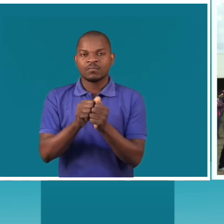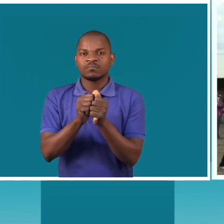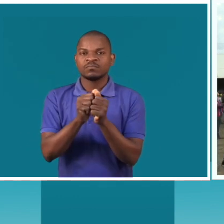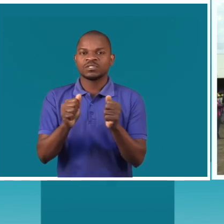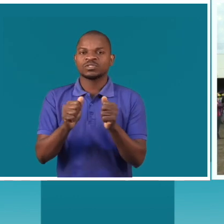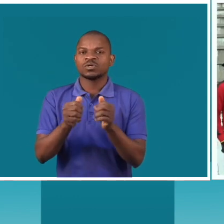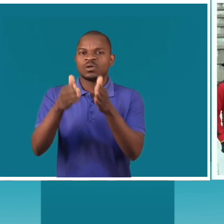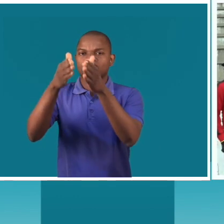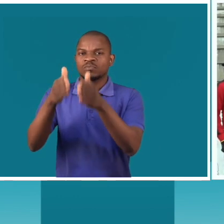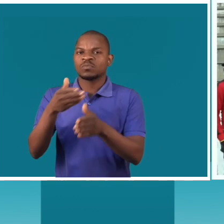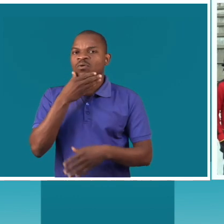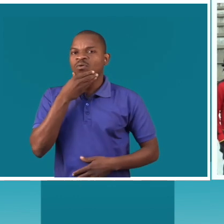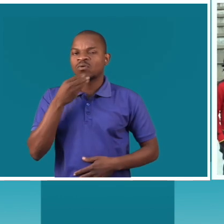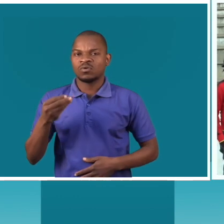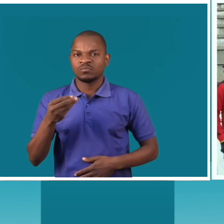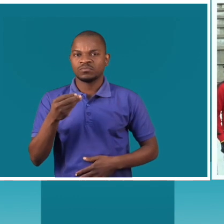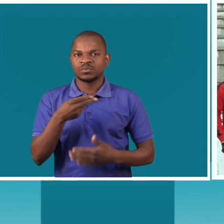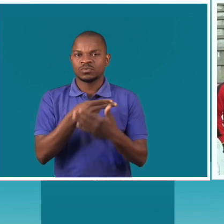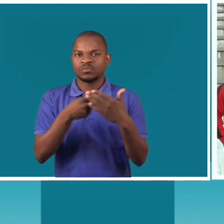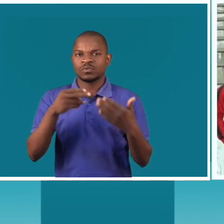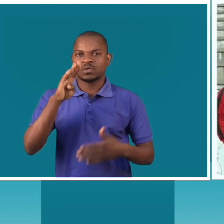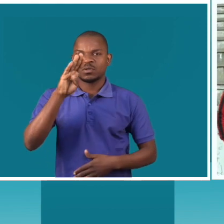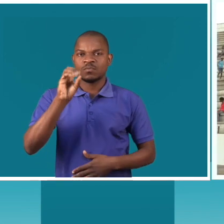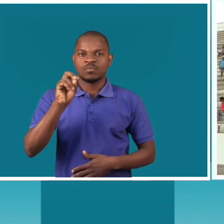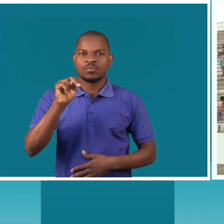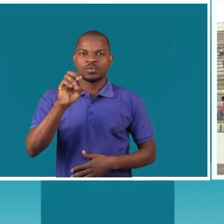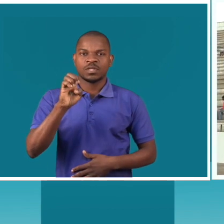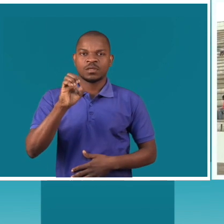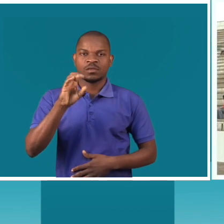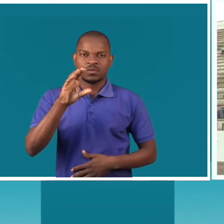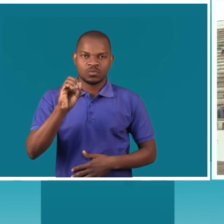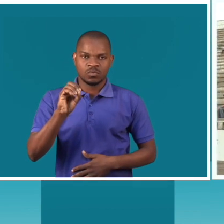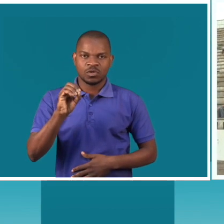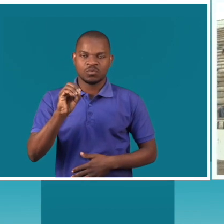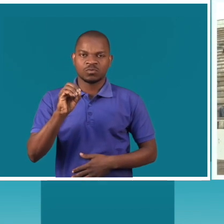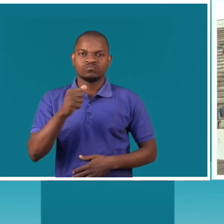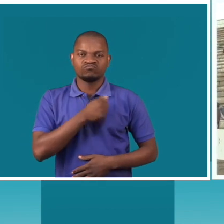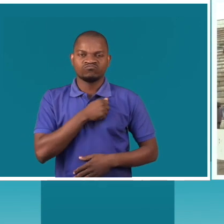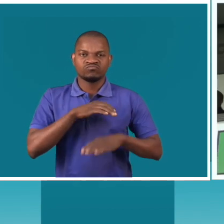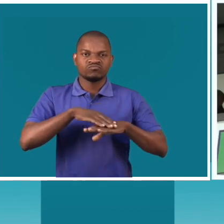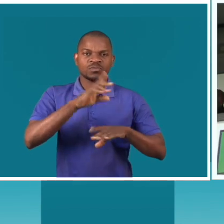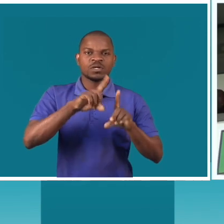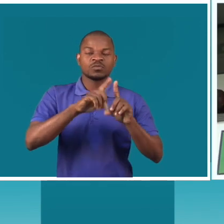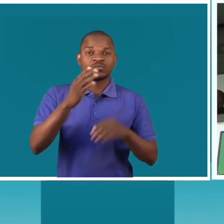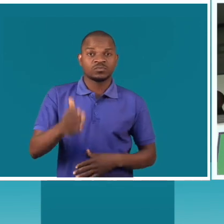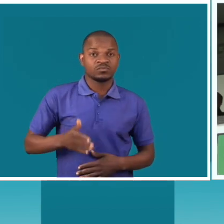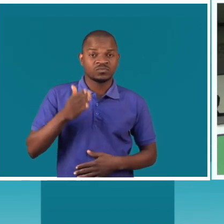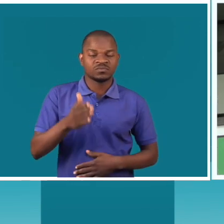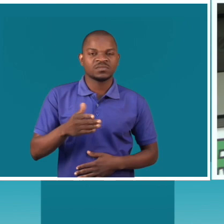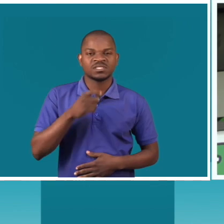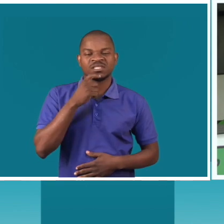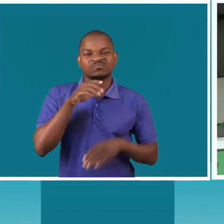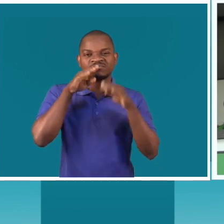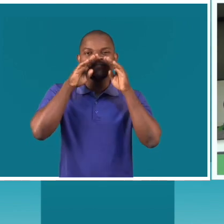possibilidades. A Sussão Domingos, mais conhecida por boneco, da claque do Ferroverde do Maputo. Volgo